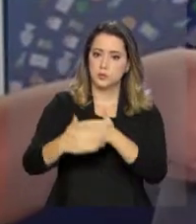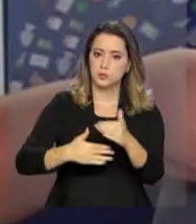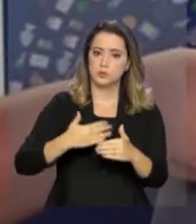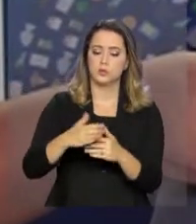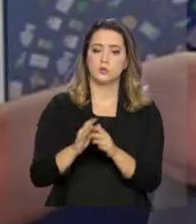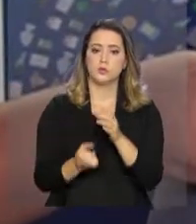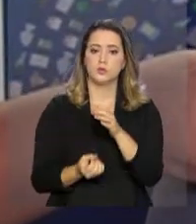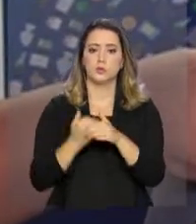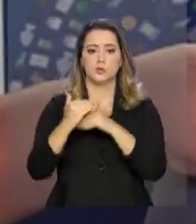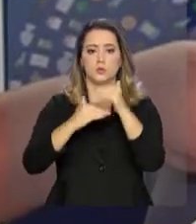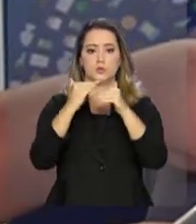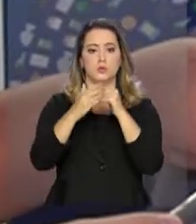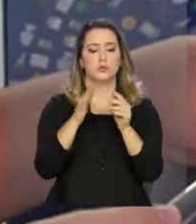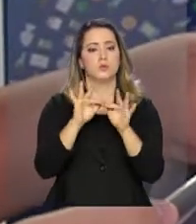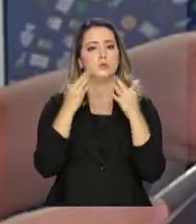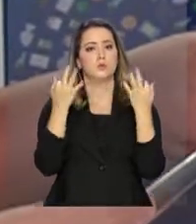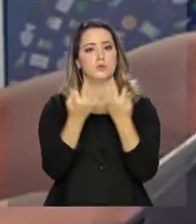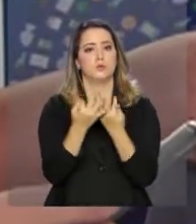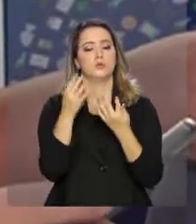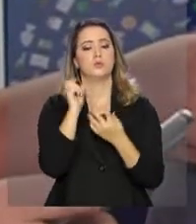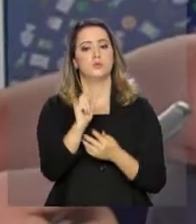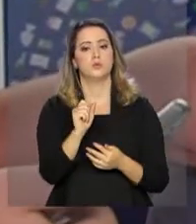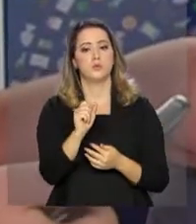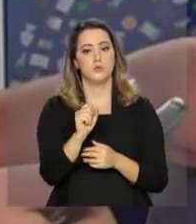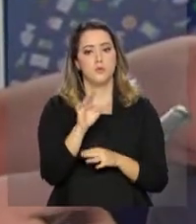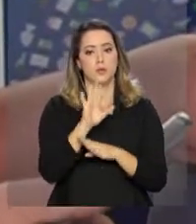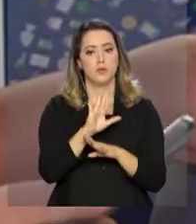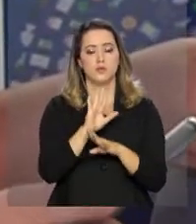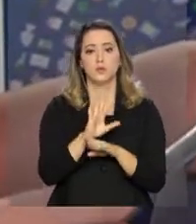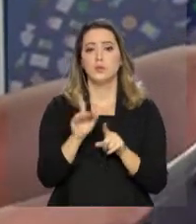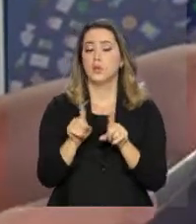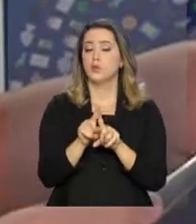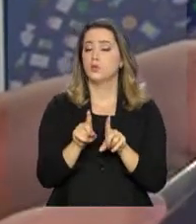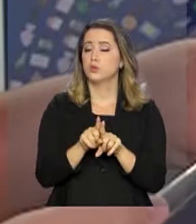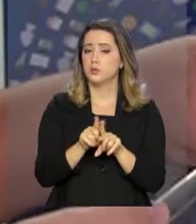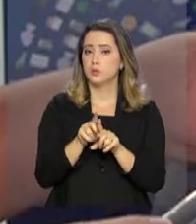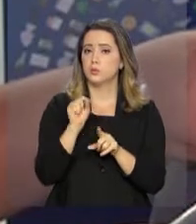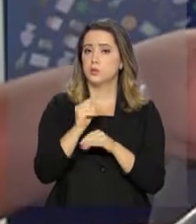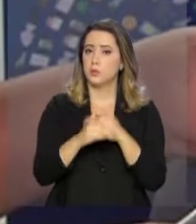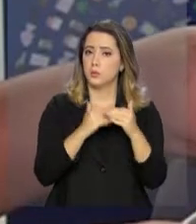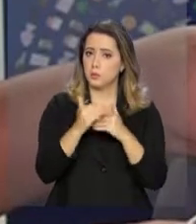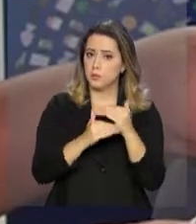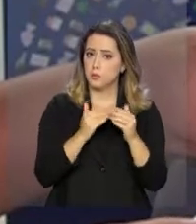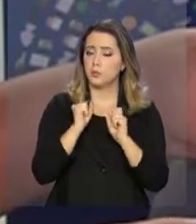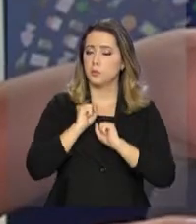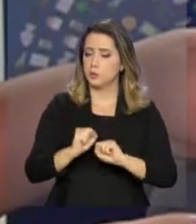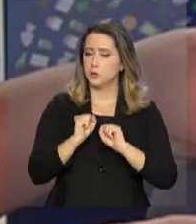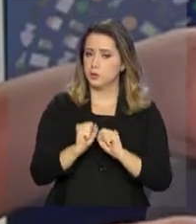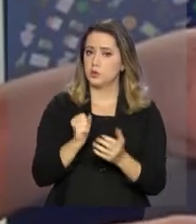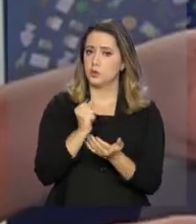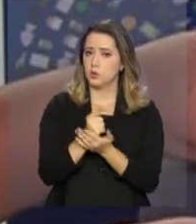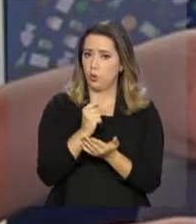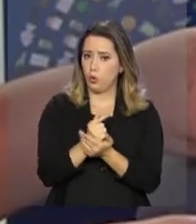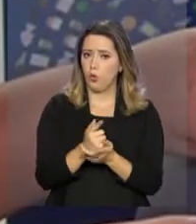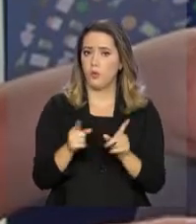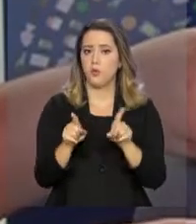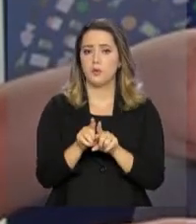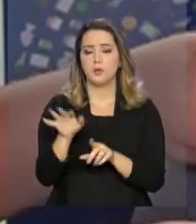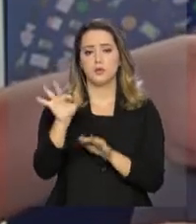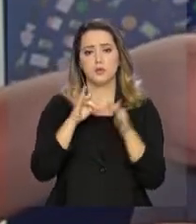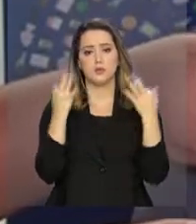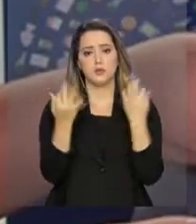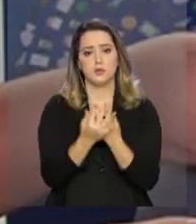crescimento do consumo das famílias, e beneficiado pelo aumento, né, do poder de compra das famílias, com o crescimento